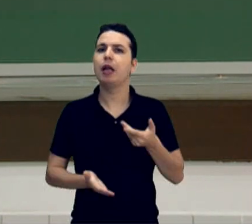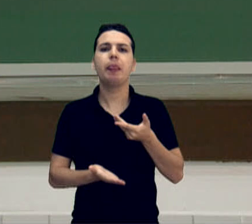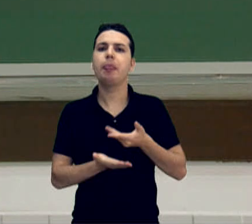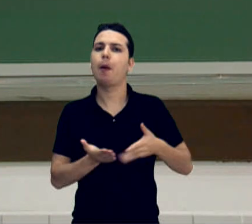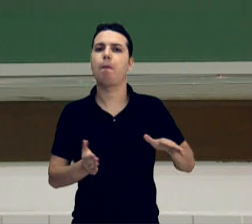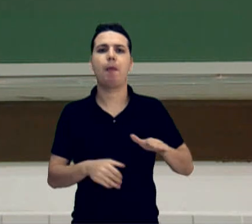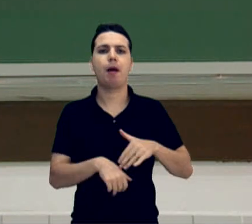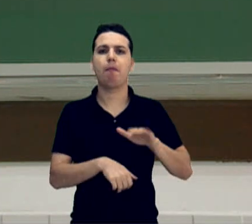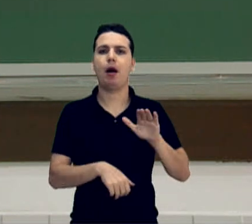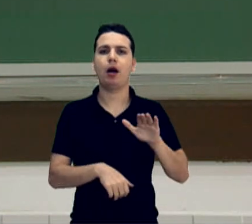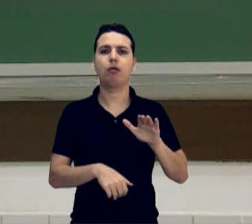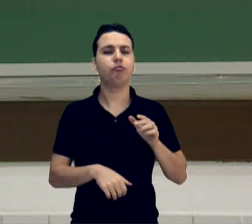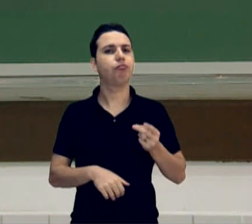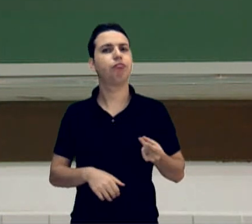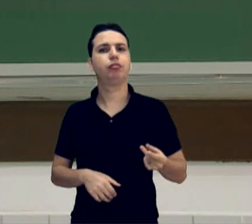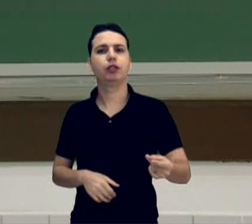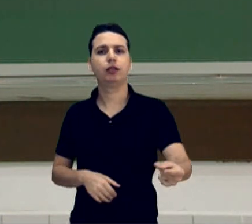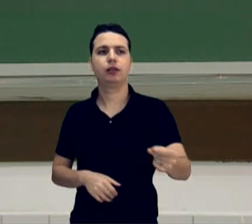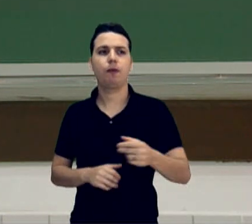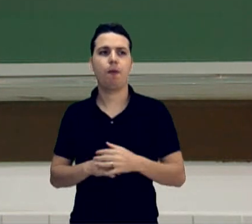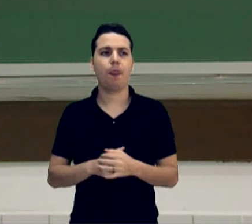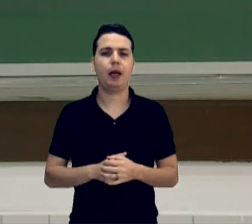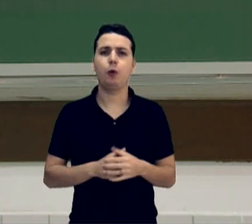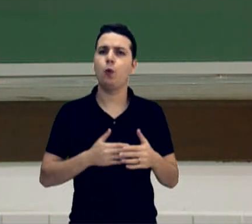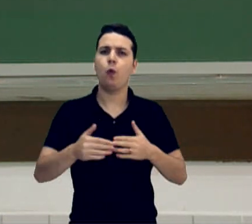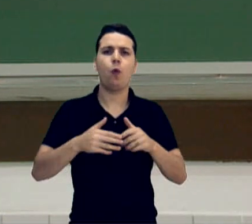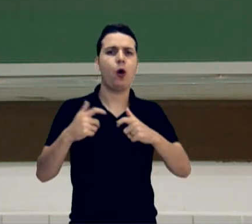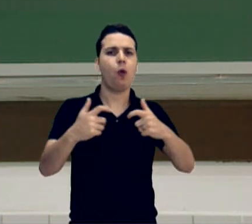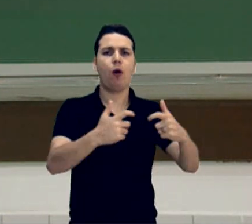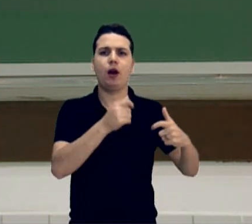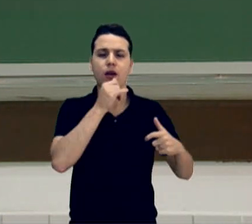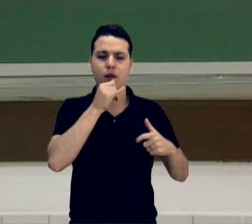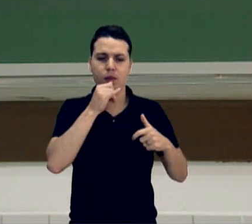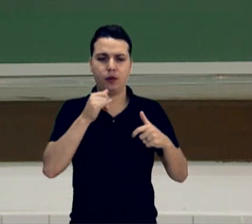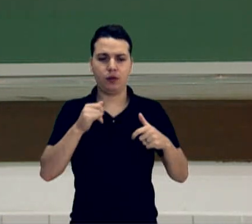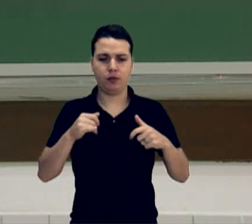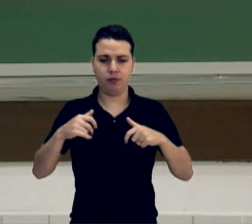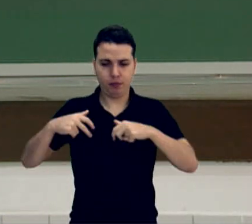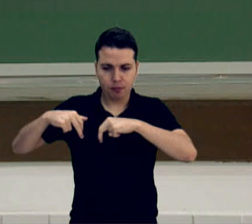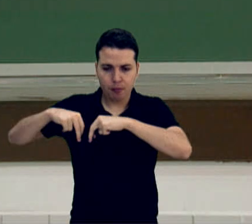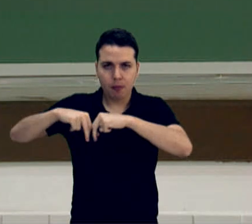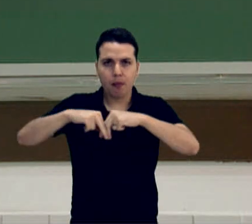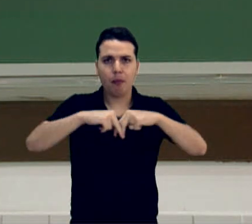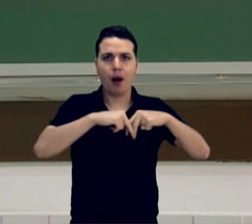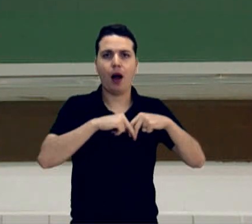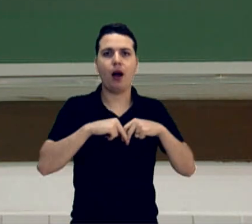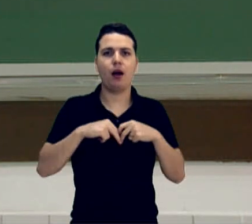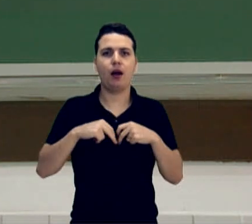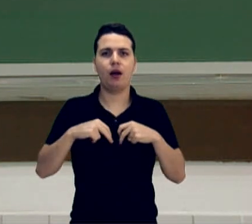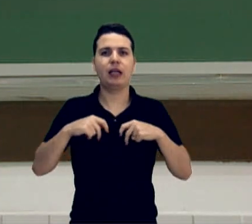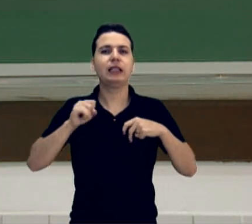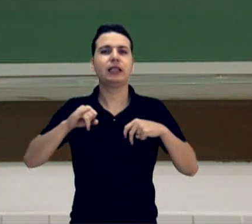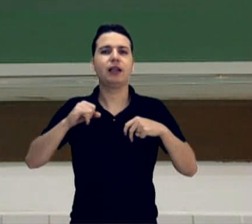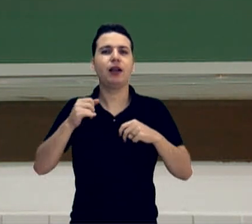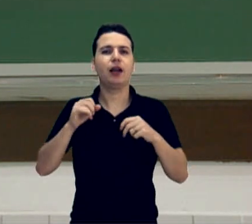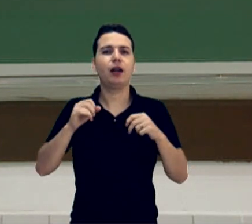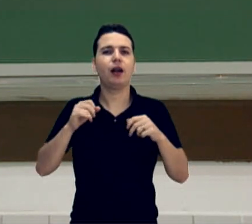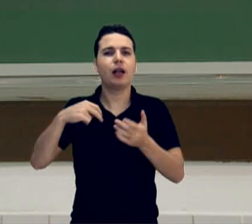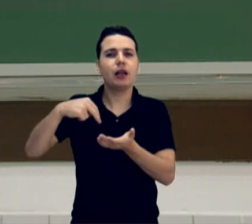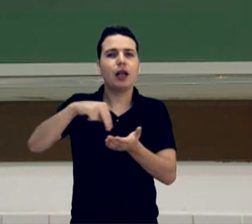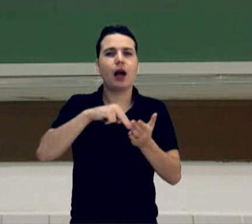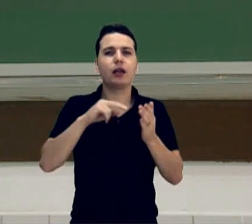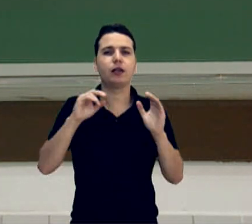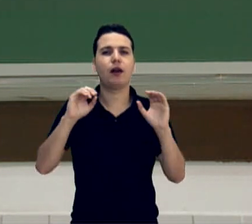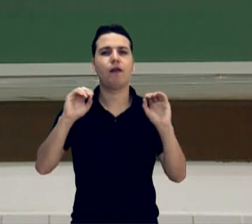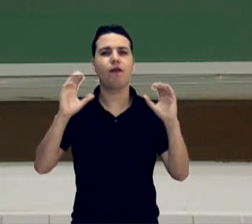Então, seja aonde for, né, que for um baile de formatura, de casamento,